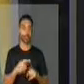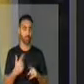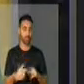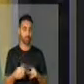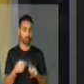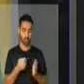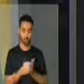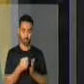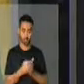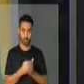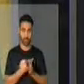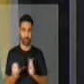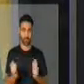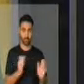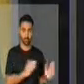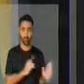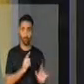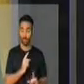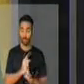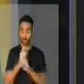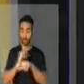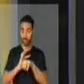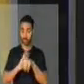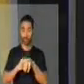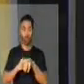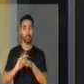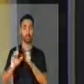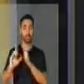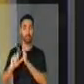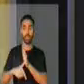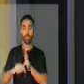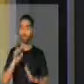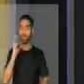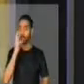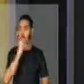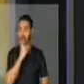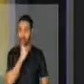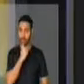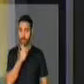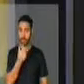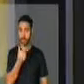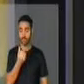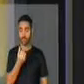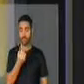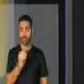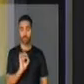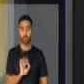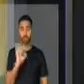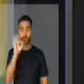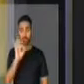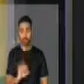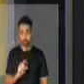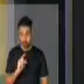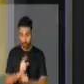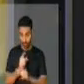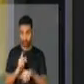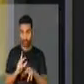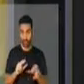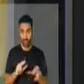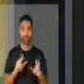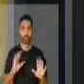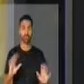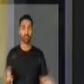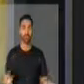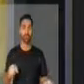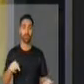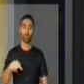grave de diagnóstico tardio. Mais 60% dos cânceres são diagnosticados em estágio avançado. Para